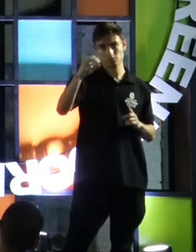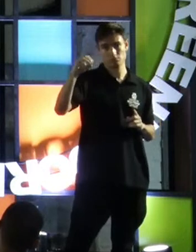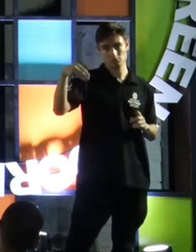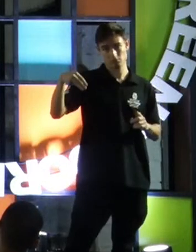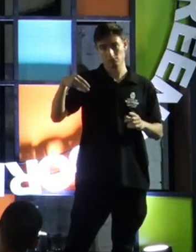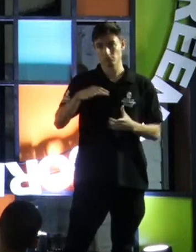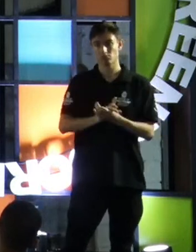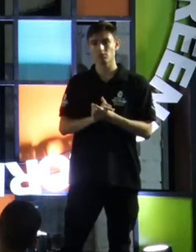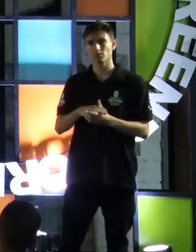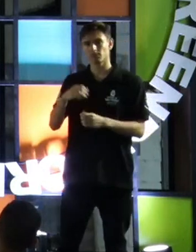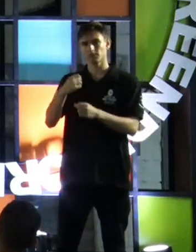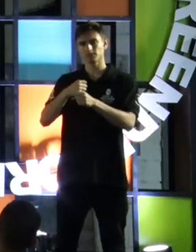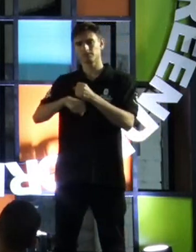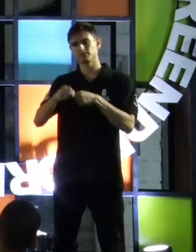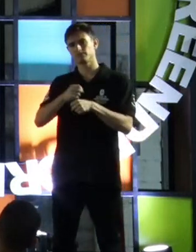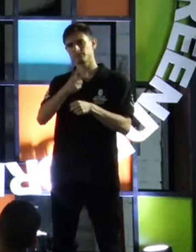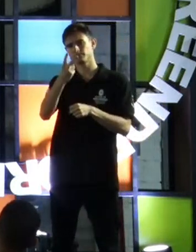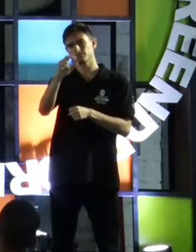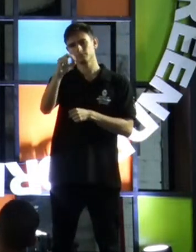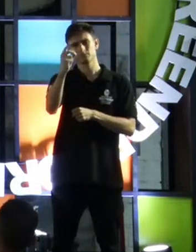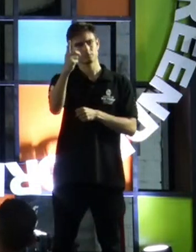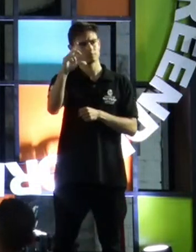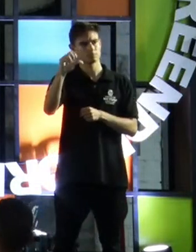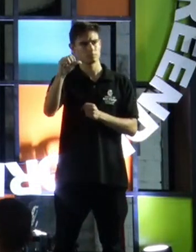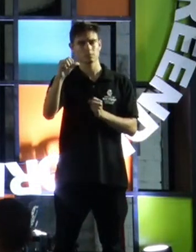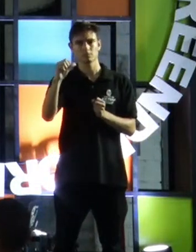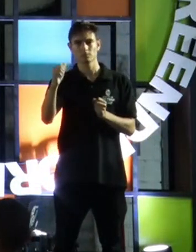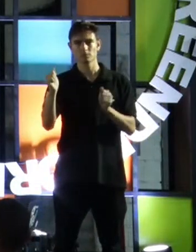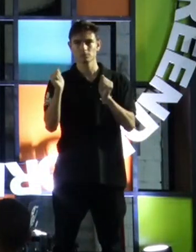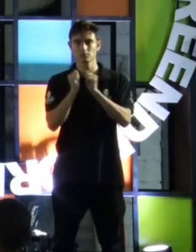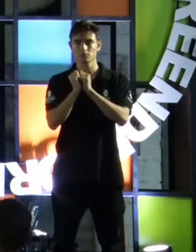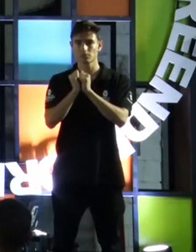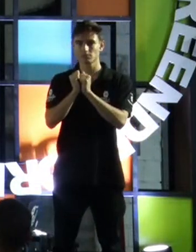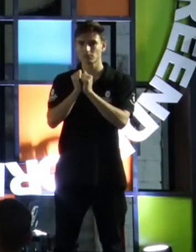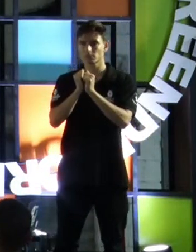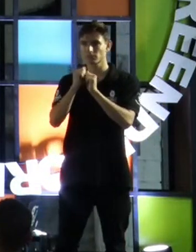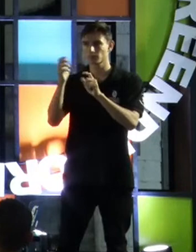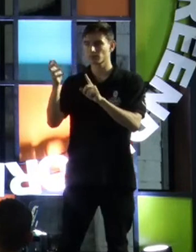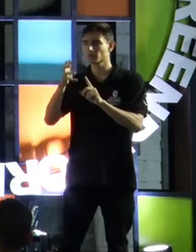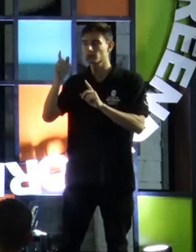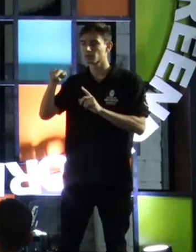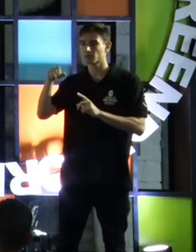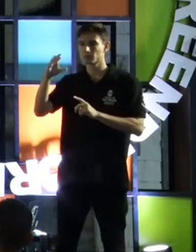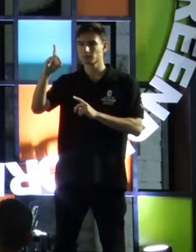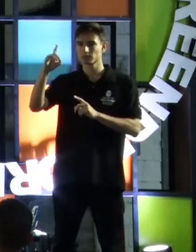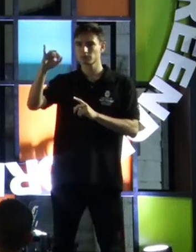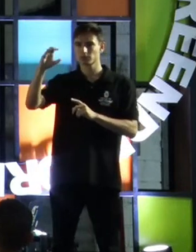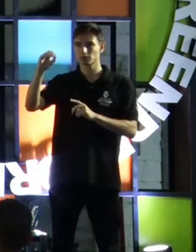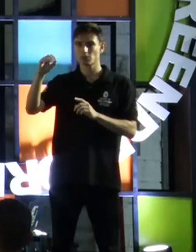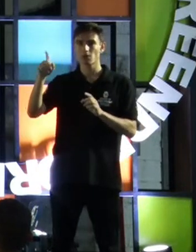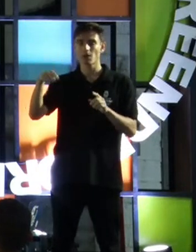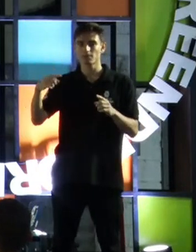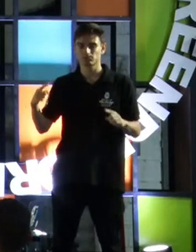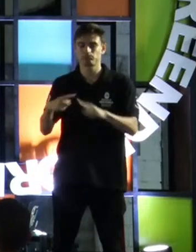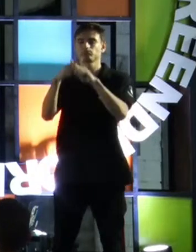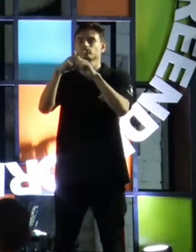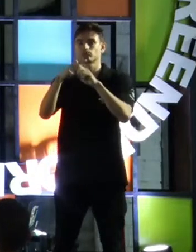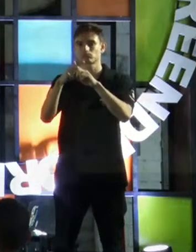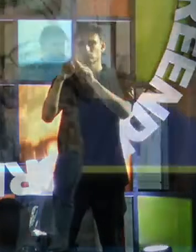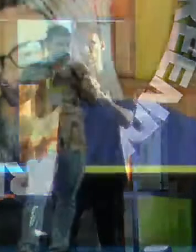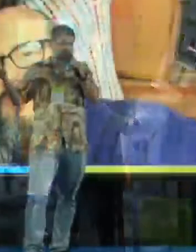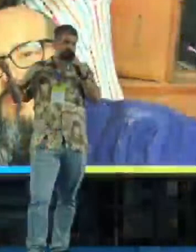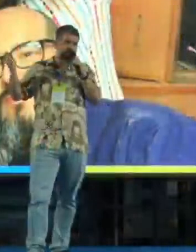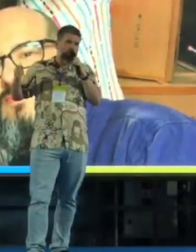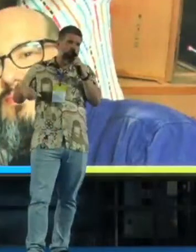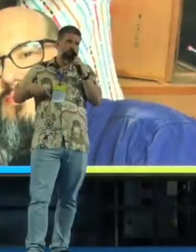Em 2019, me chamaram para participar de um reality do Discovery Channel, chamado Batalha Makers Brasil. Marcelo